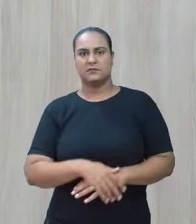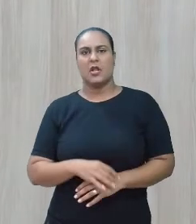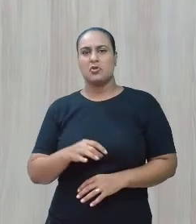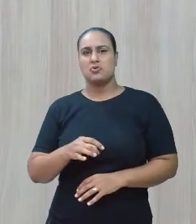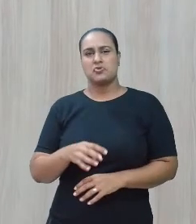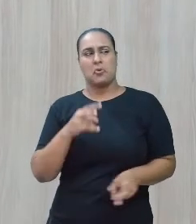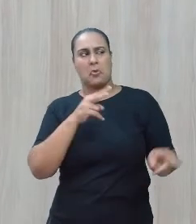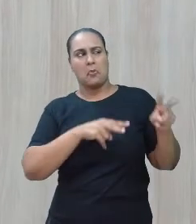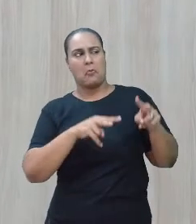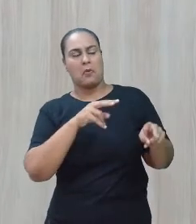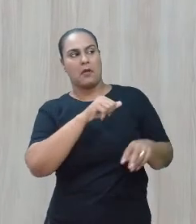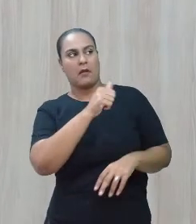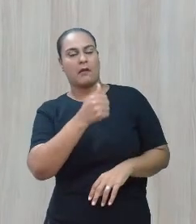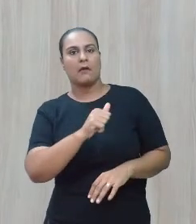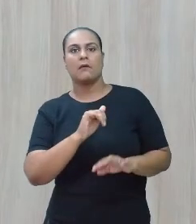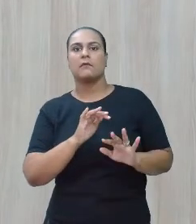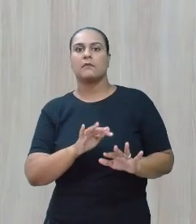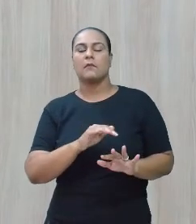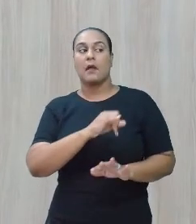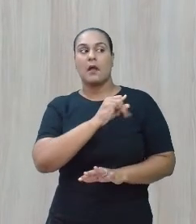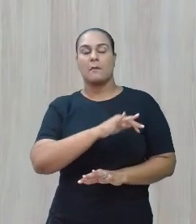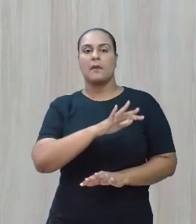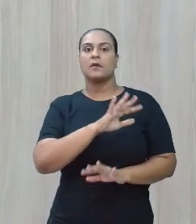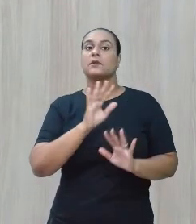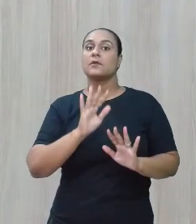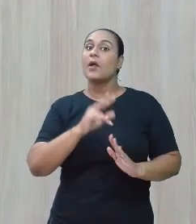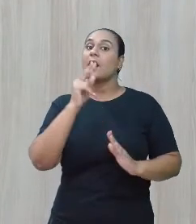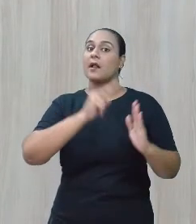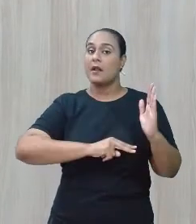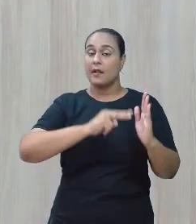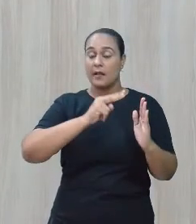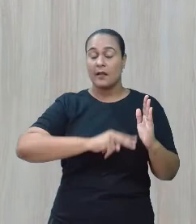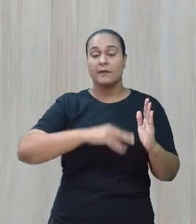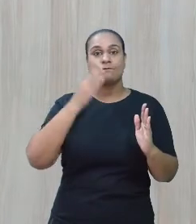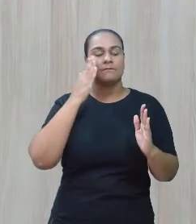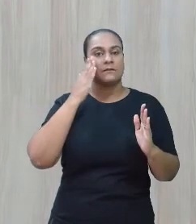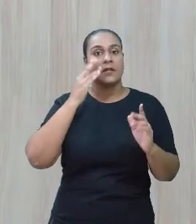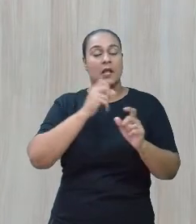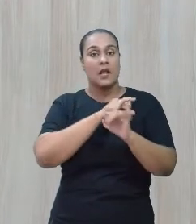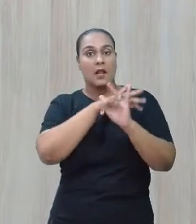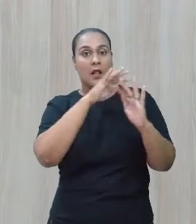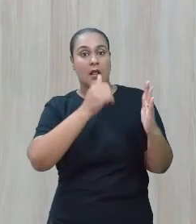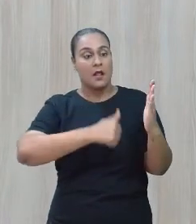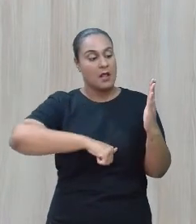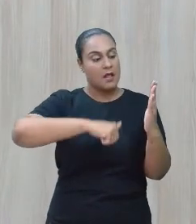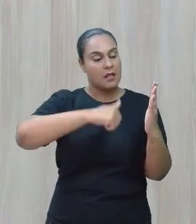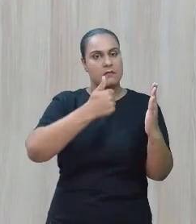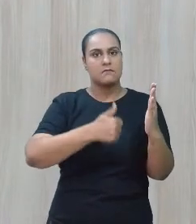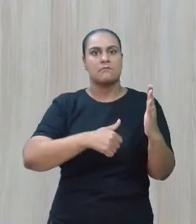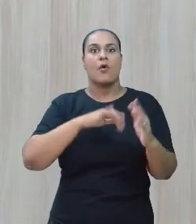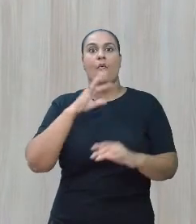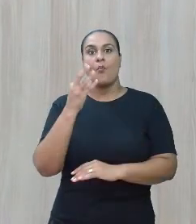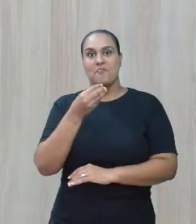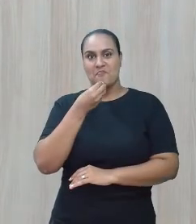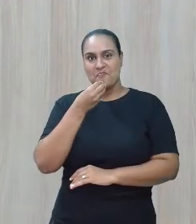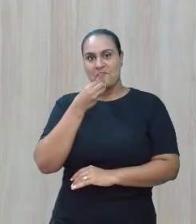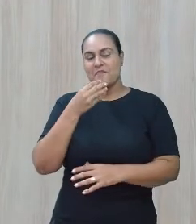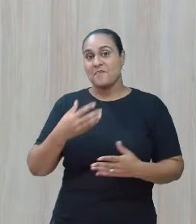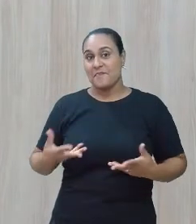só observar a imagem. Leia, interprete. Você está tendo uma ótima